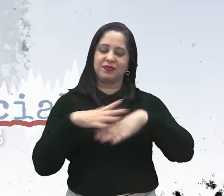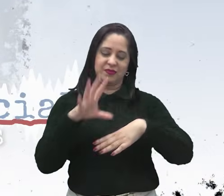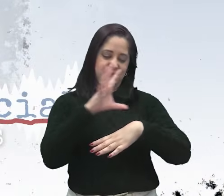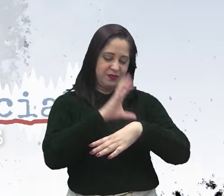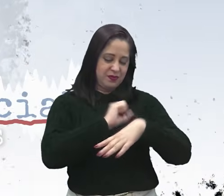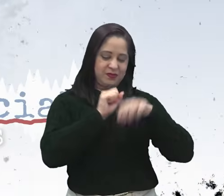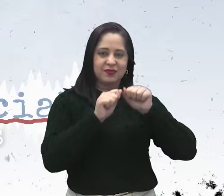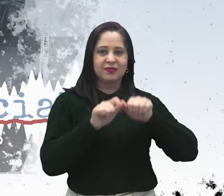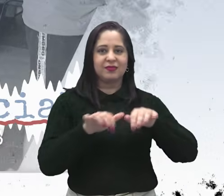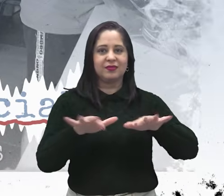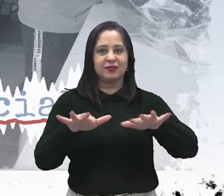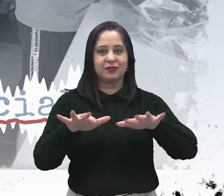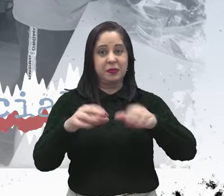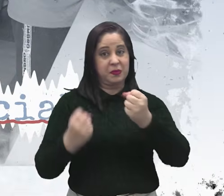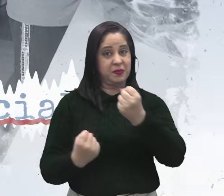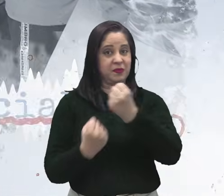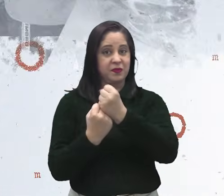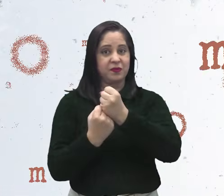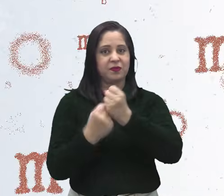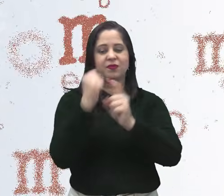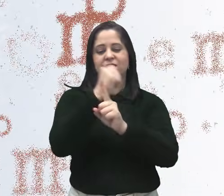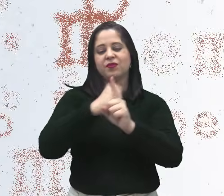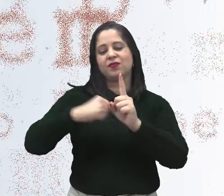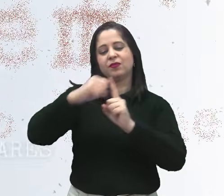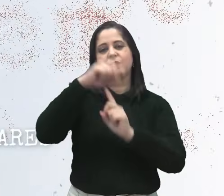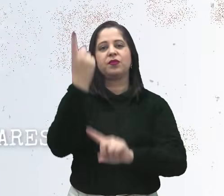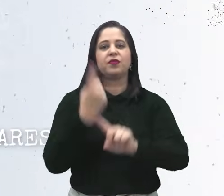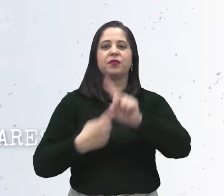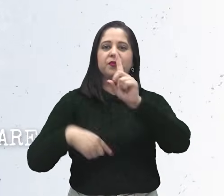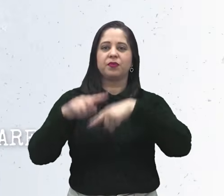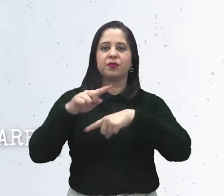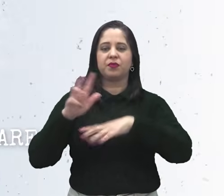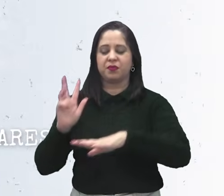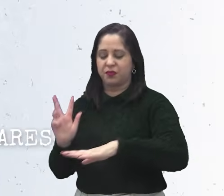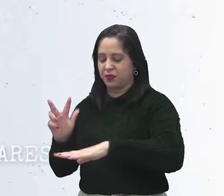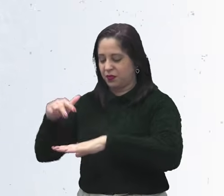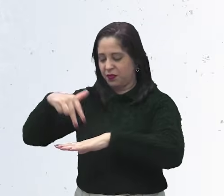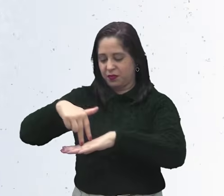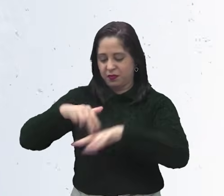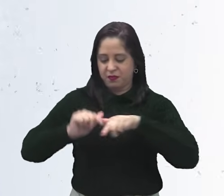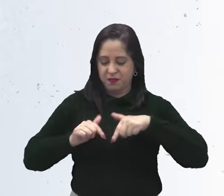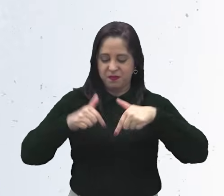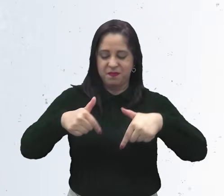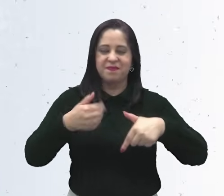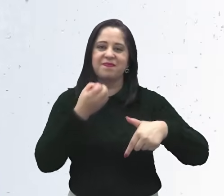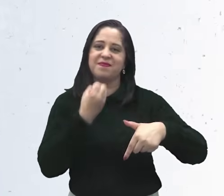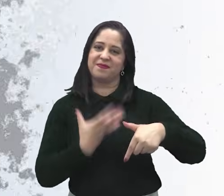próximo. Assistência. Desenvolvimento social. Vozes do bem.